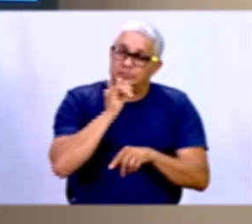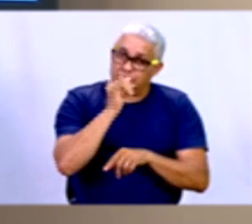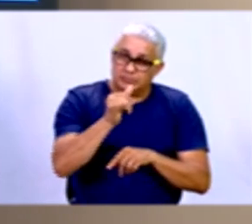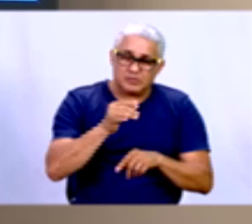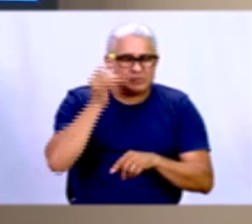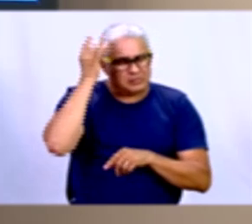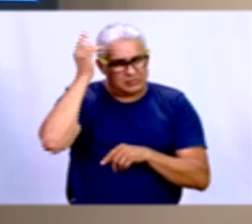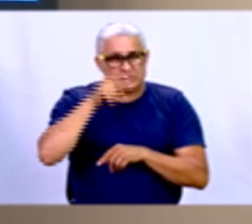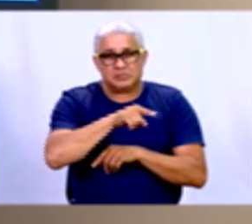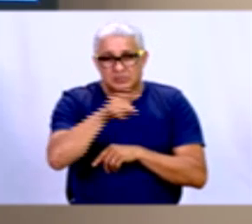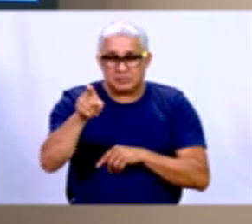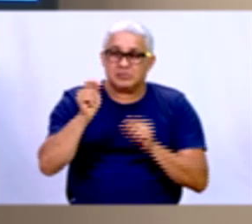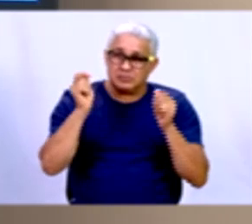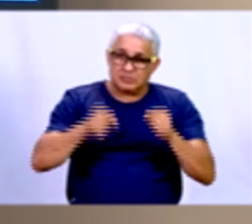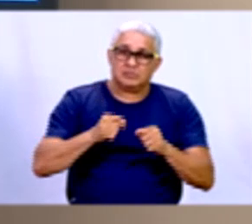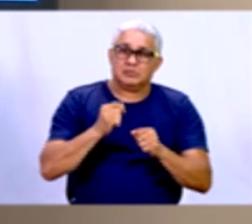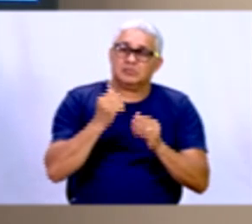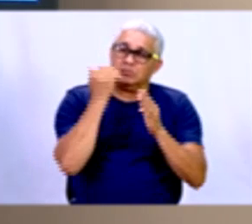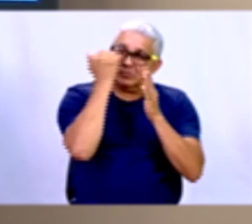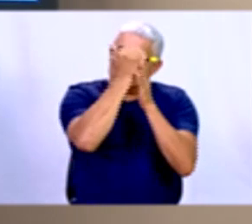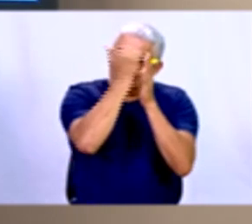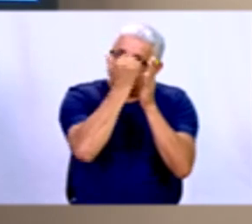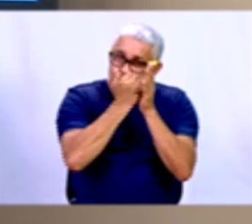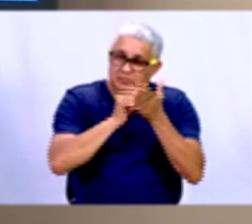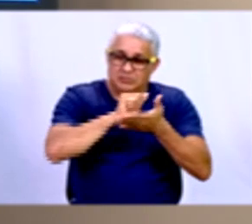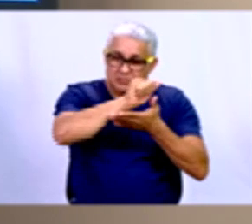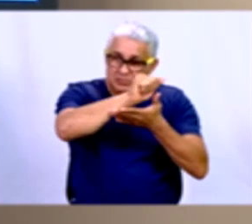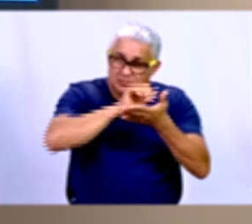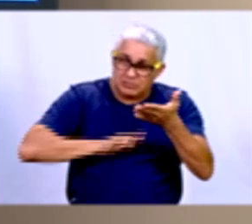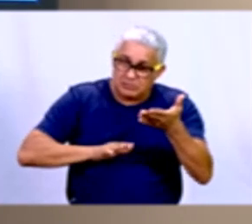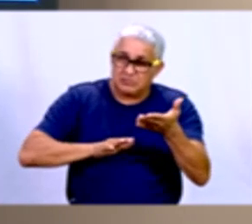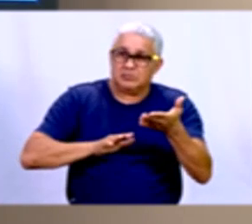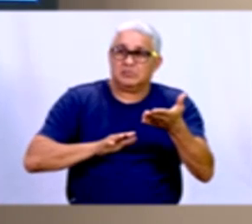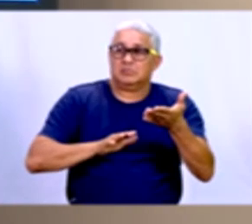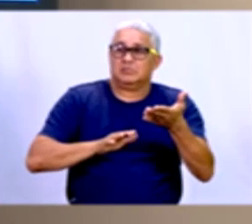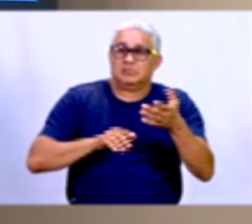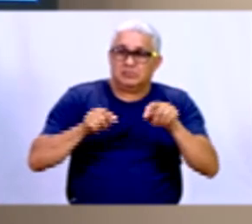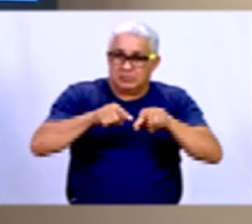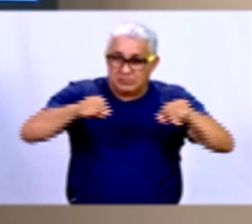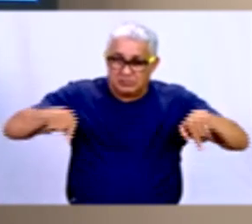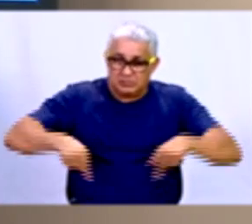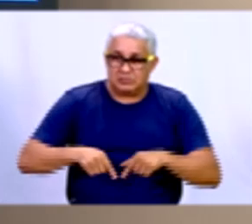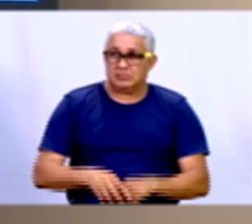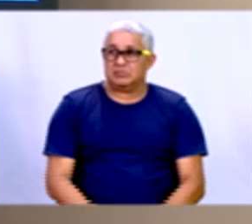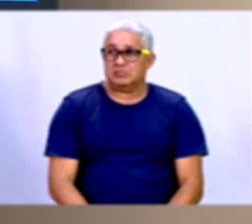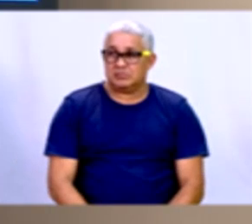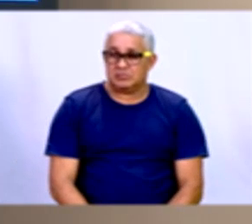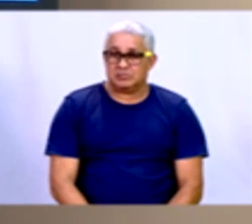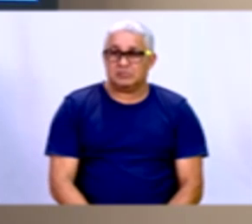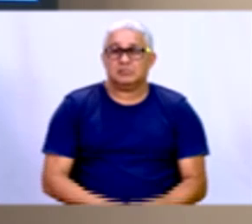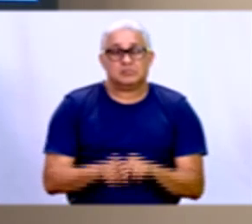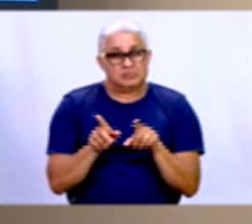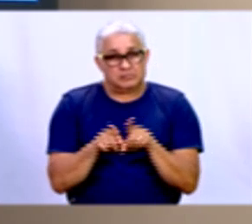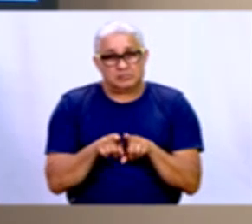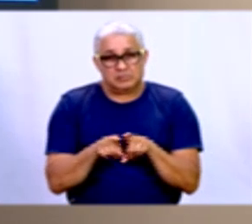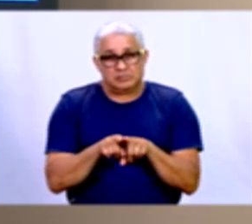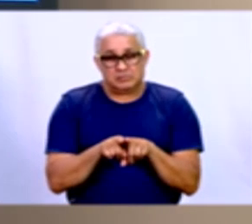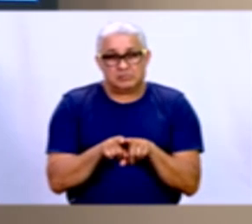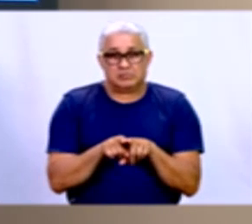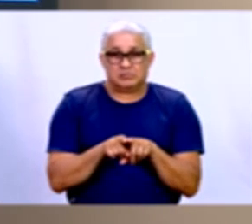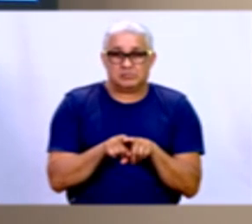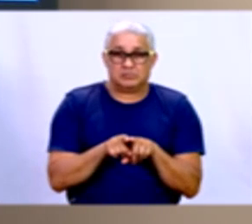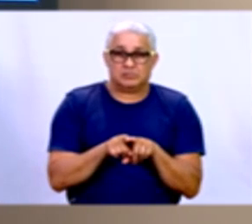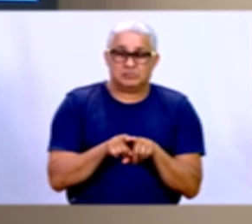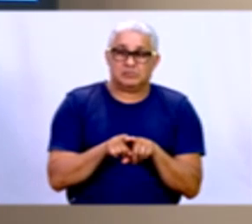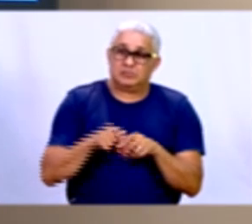fácil para vocês poderem desenvolver a atividade de percurso proposta. Em cima disso, tanto os tutores